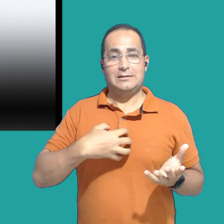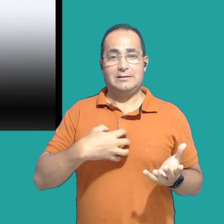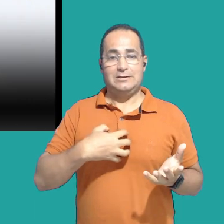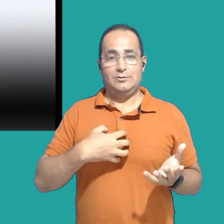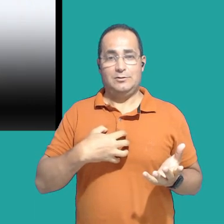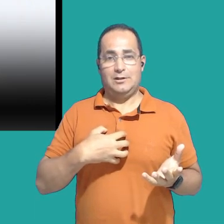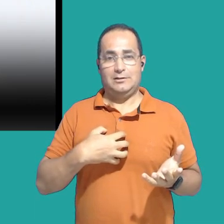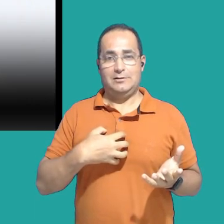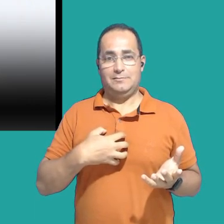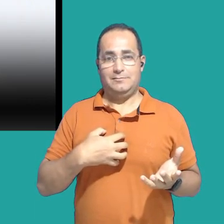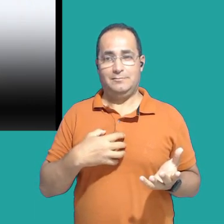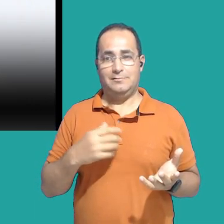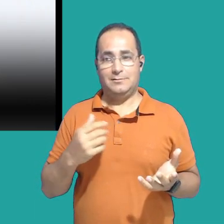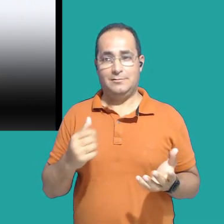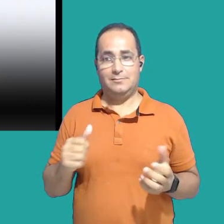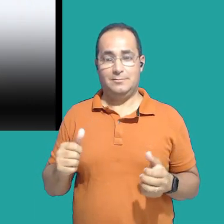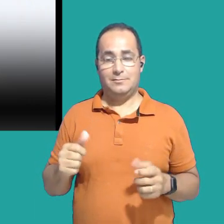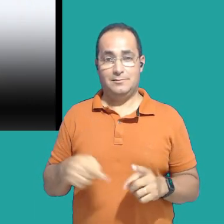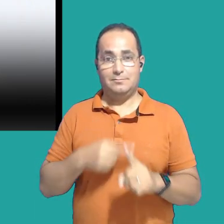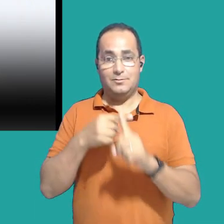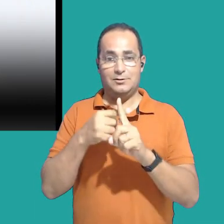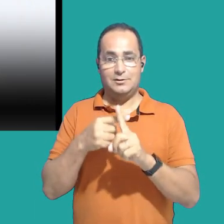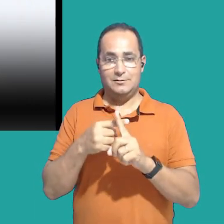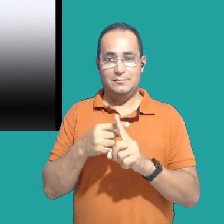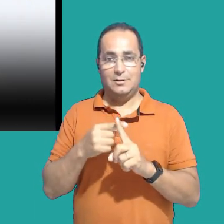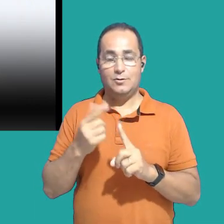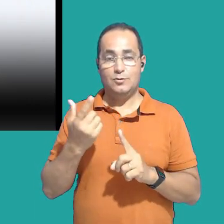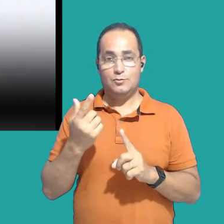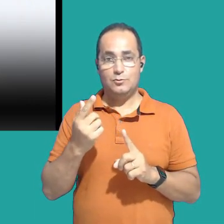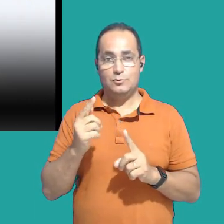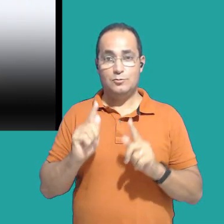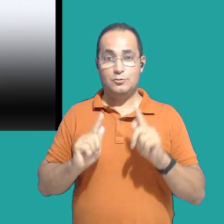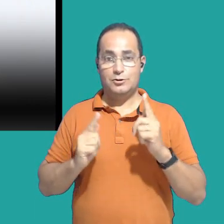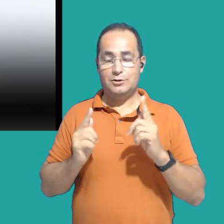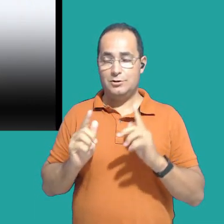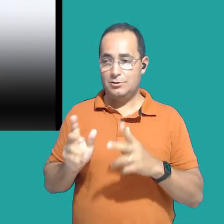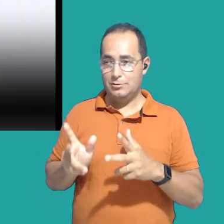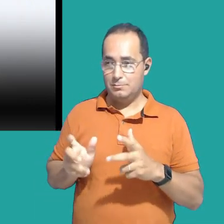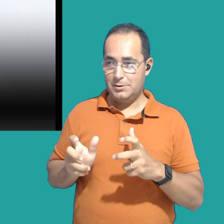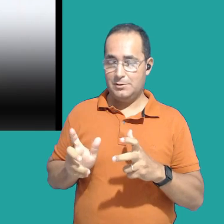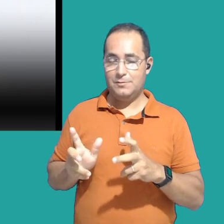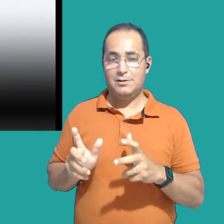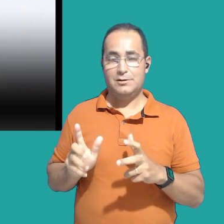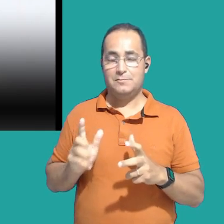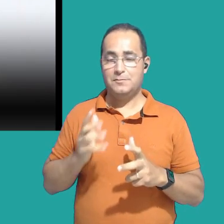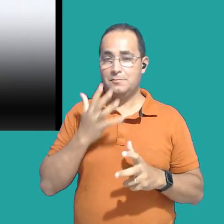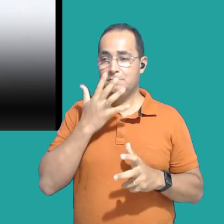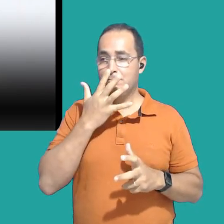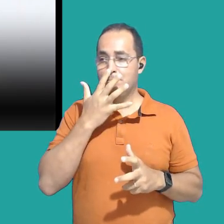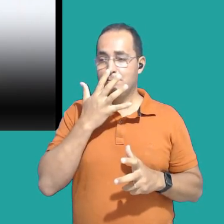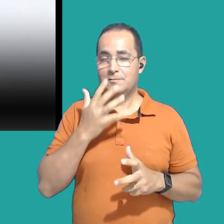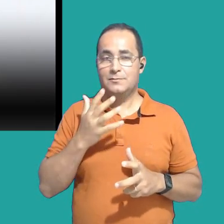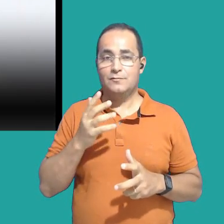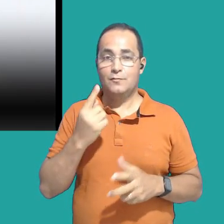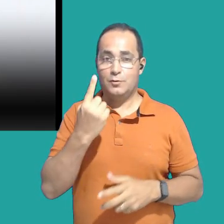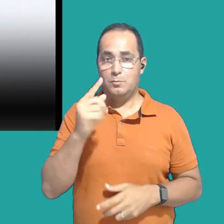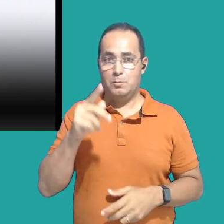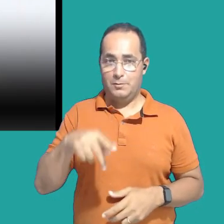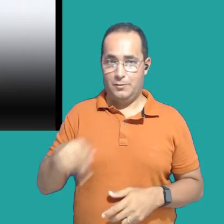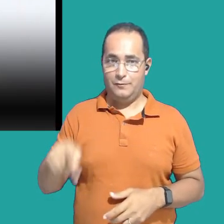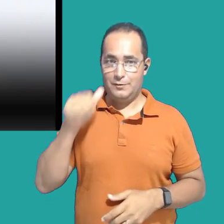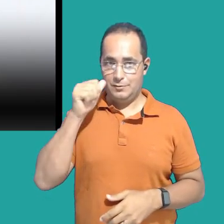atitudinal, uma acessibilidade atitudinal, um gesto que me encantou bastante foi